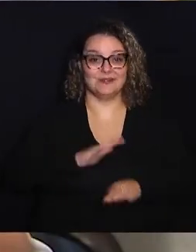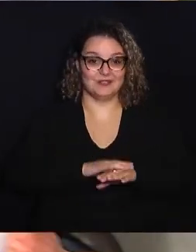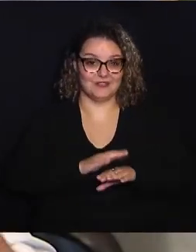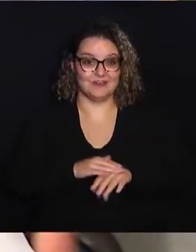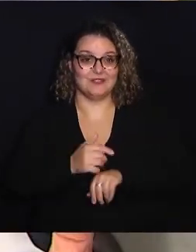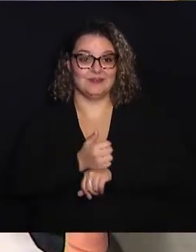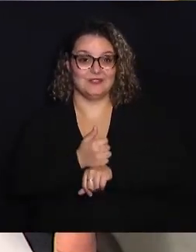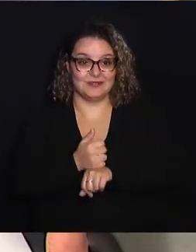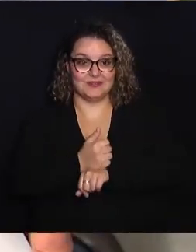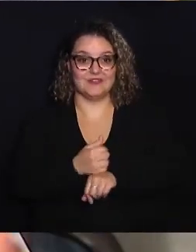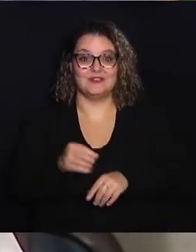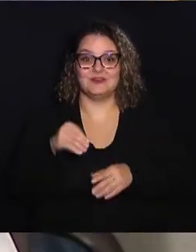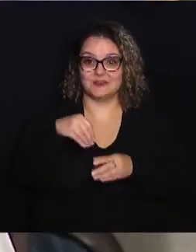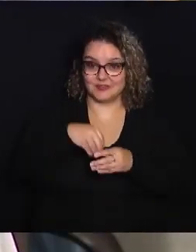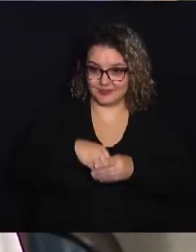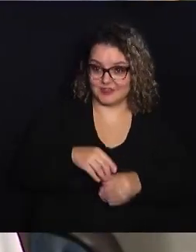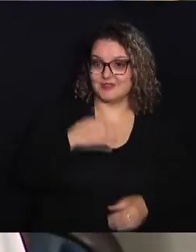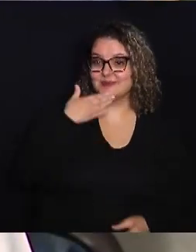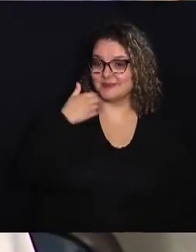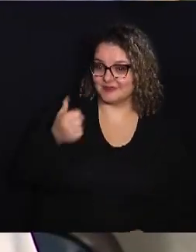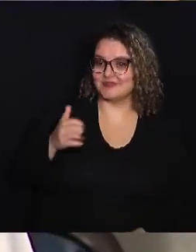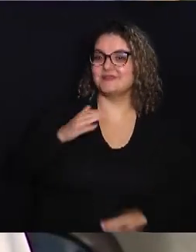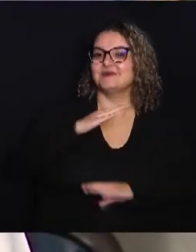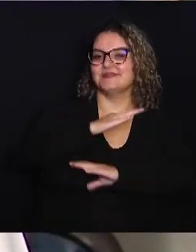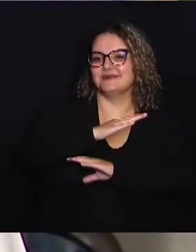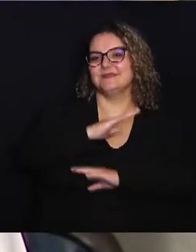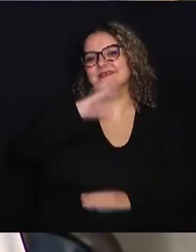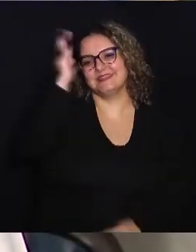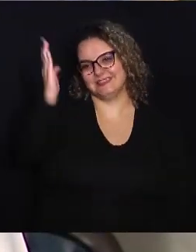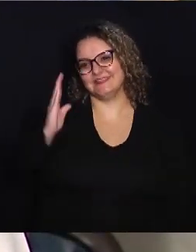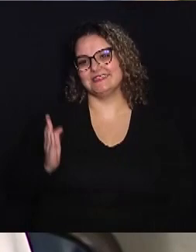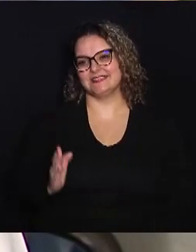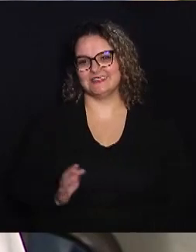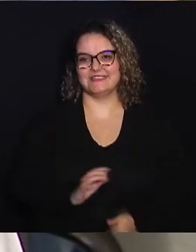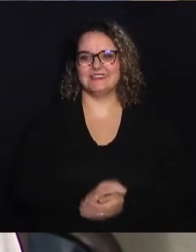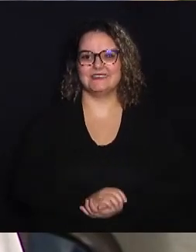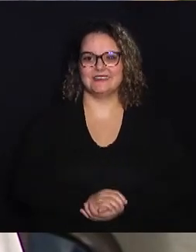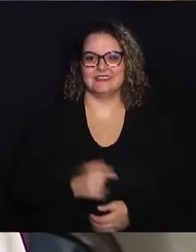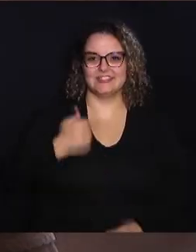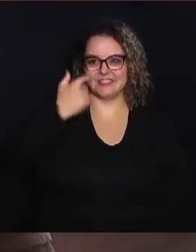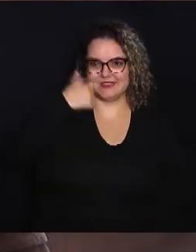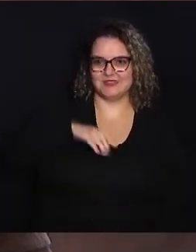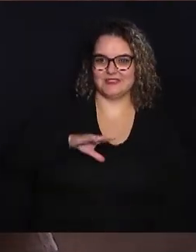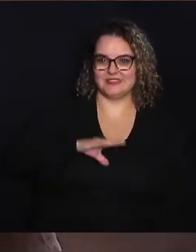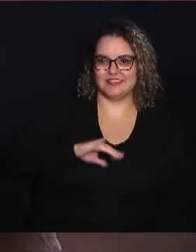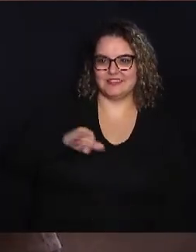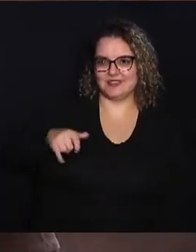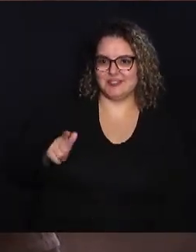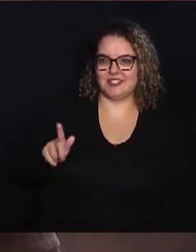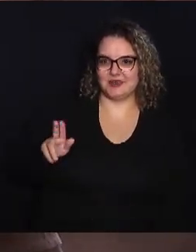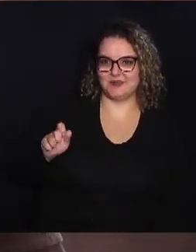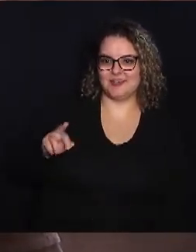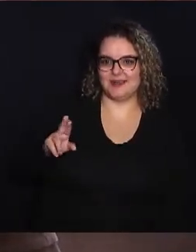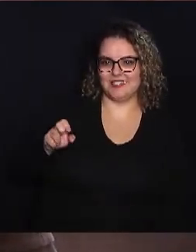de exercer suas atividades profissionais nessa, que é a melhor Câmara do Brasil. Eu sou de